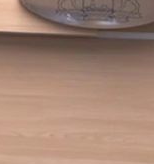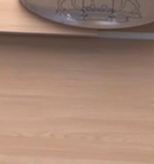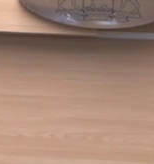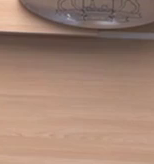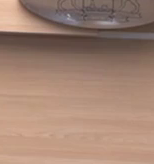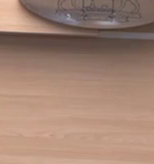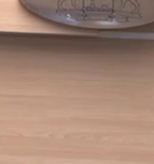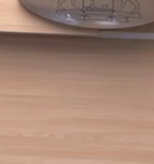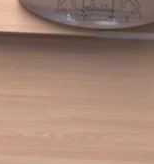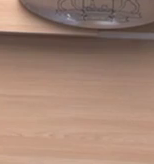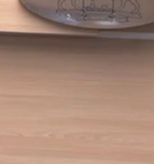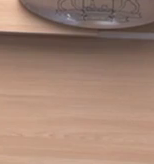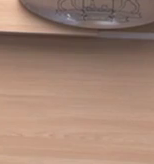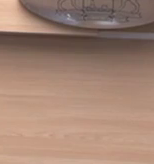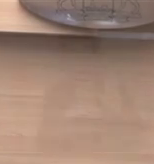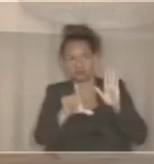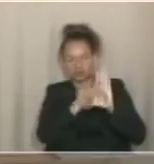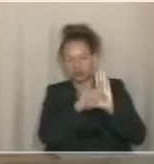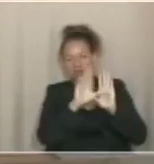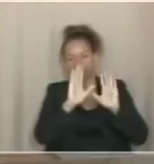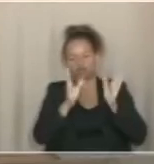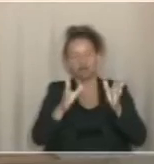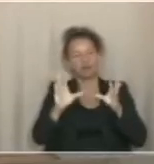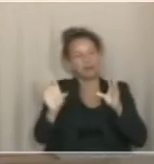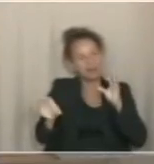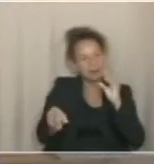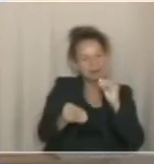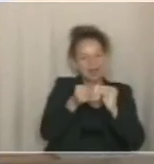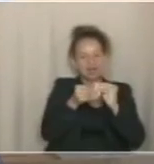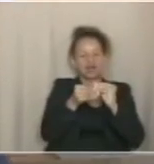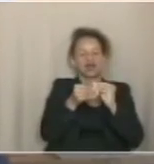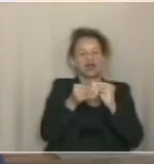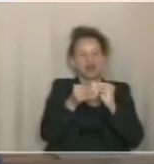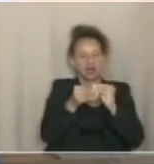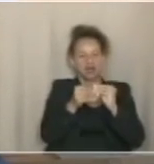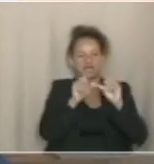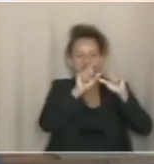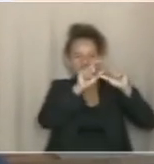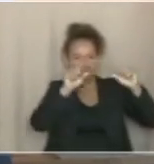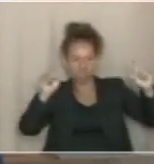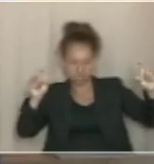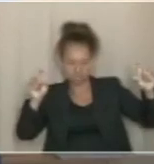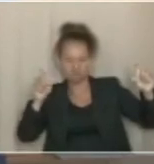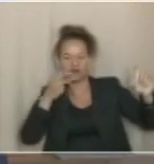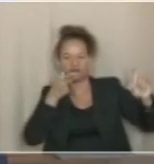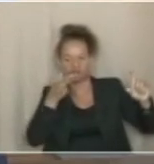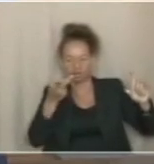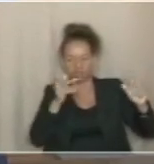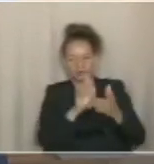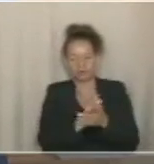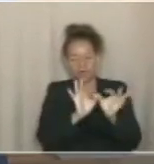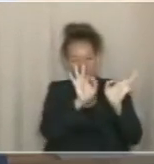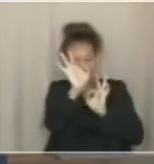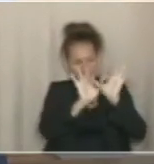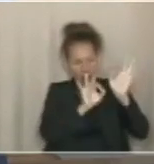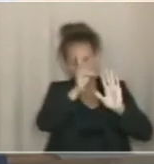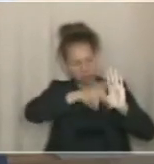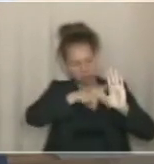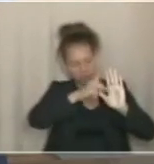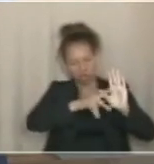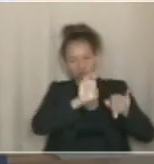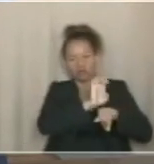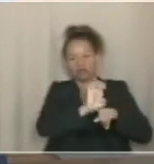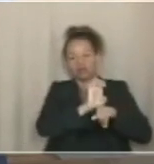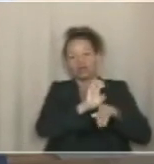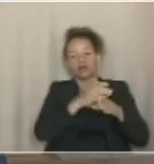Orçamentárias, que foi aprovado pela Casa. Acrescentamos o seguinte, o inciso, ele dizia o seguinte, elaborar projeto e edital para